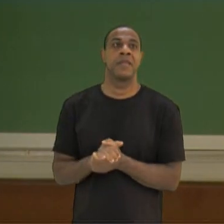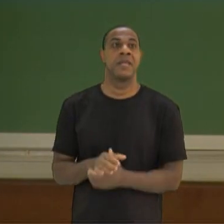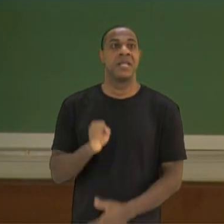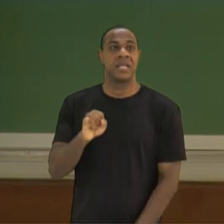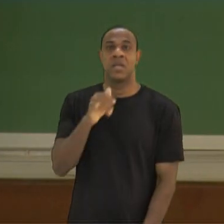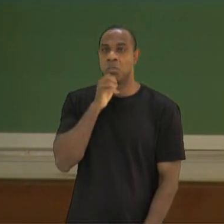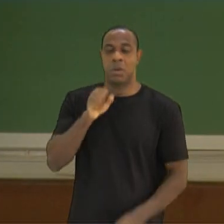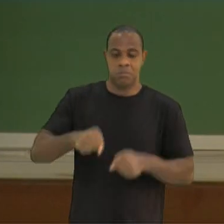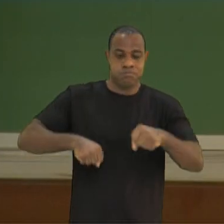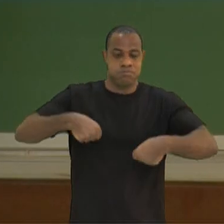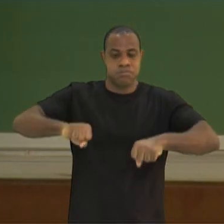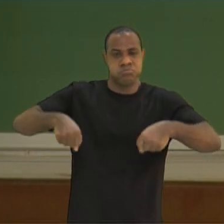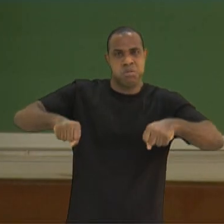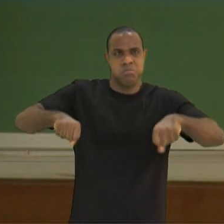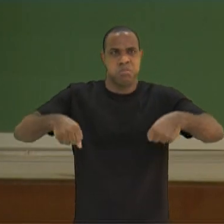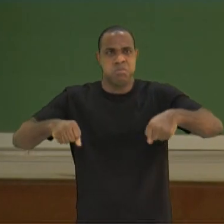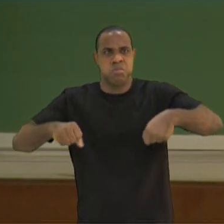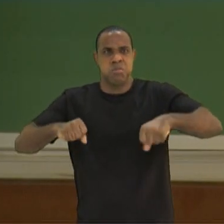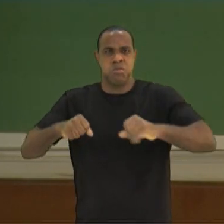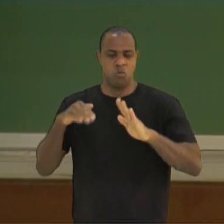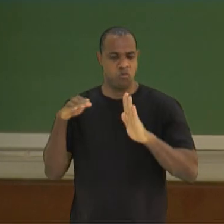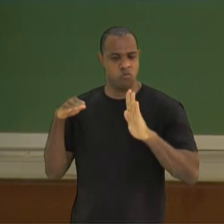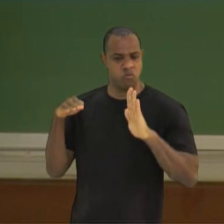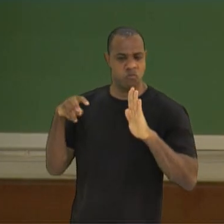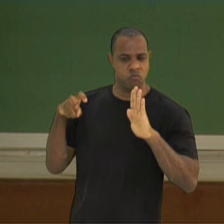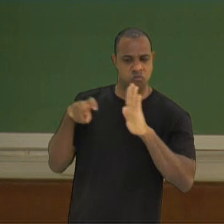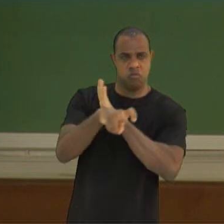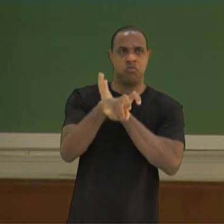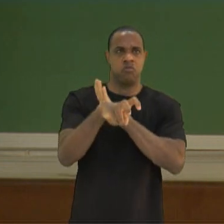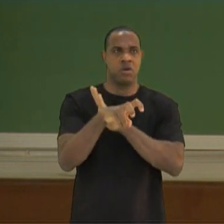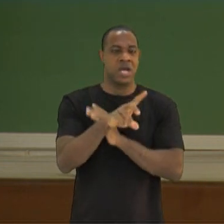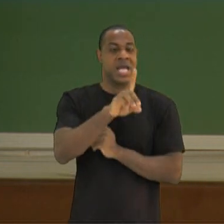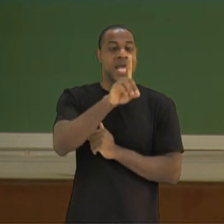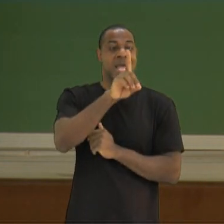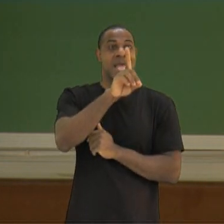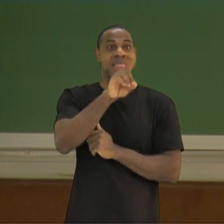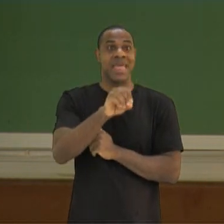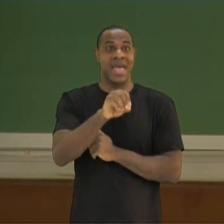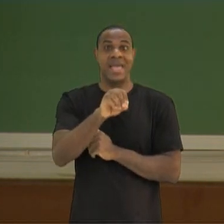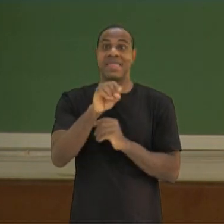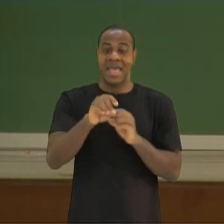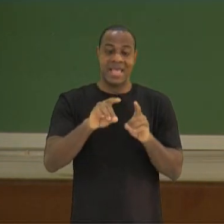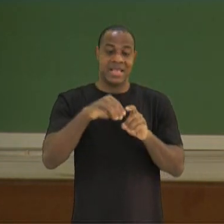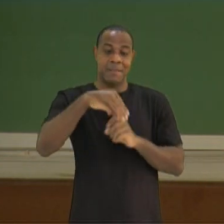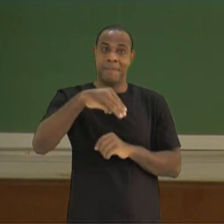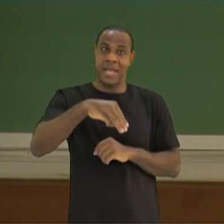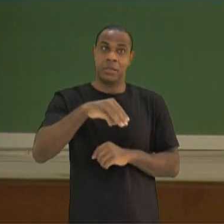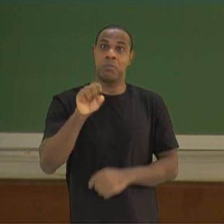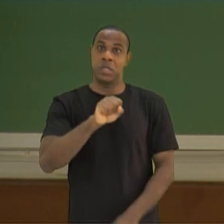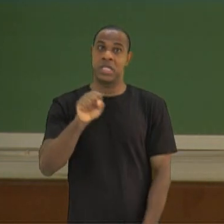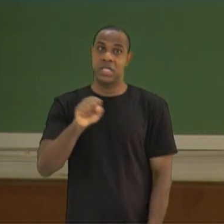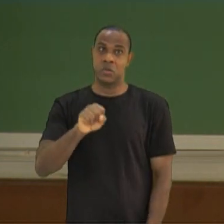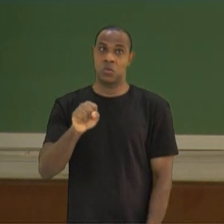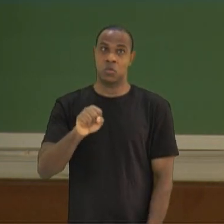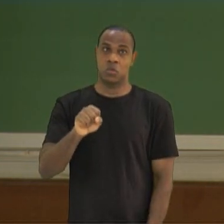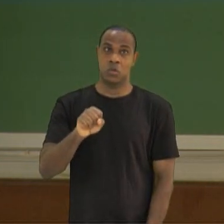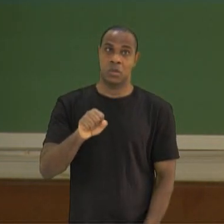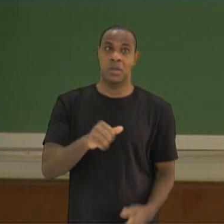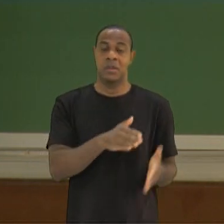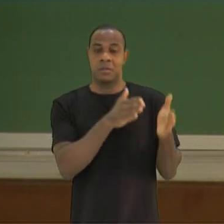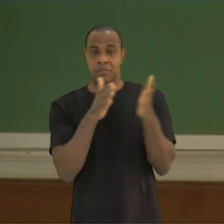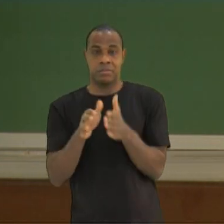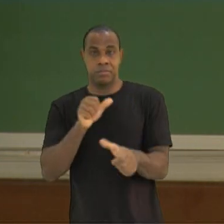uma motocicleta passa de uma velocidade de 10 metros por segundo para 30 metros